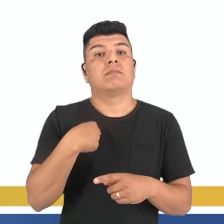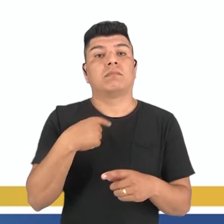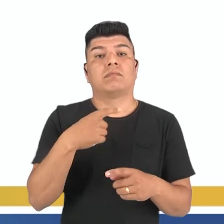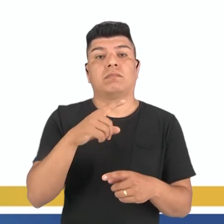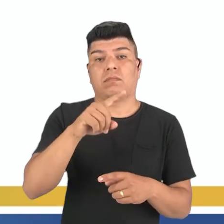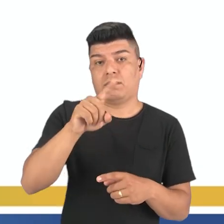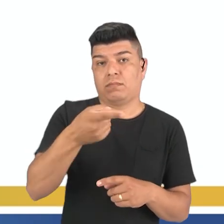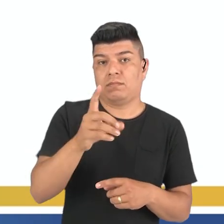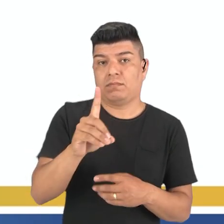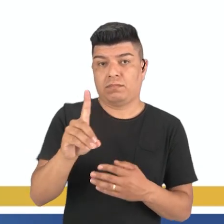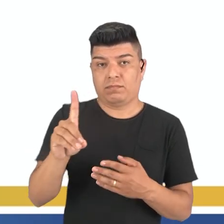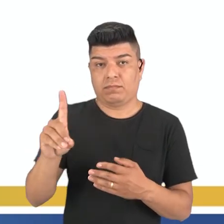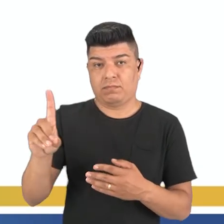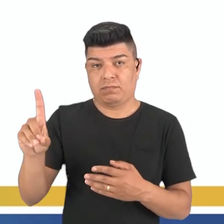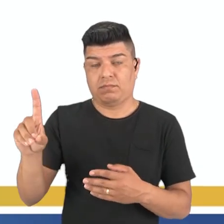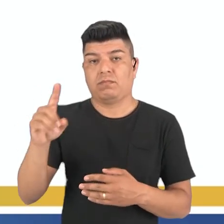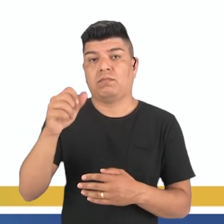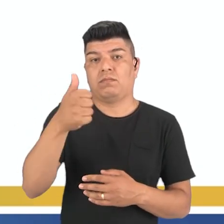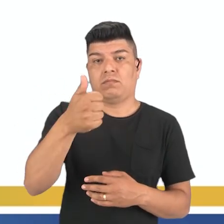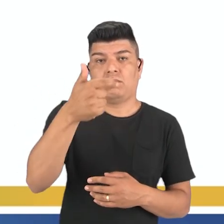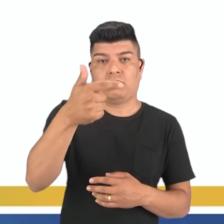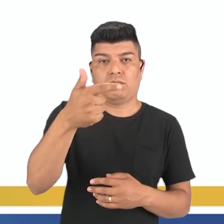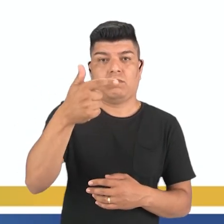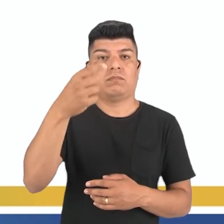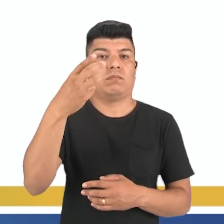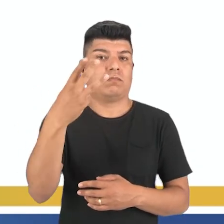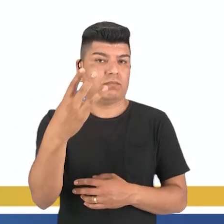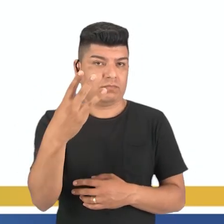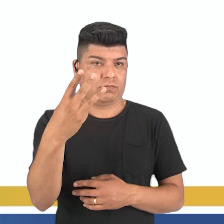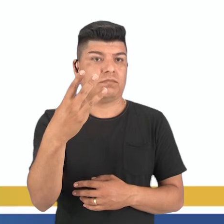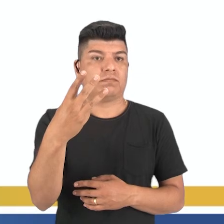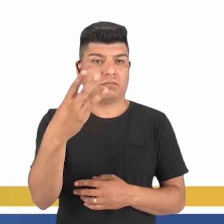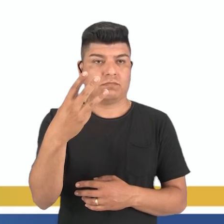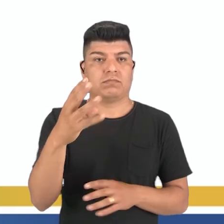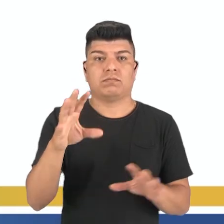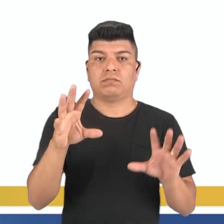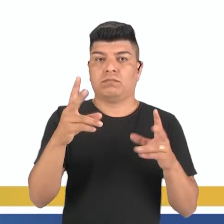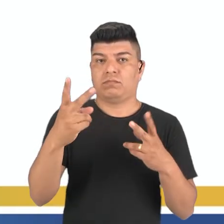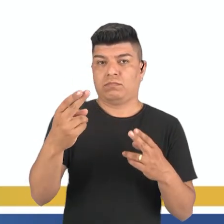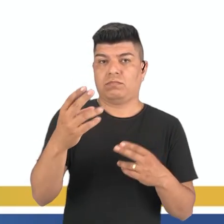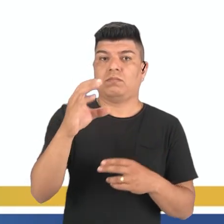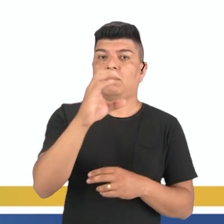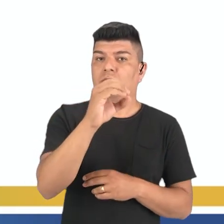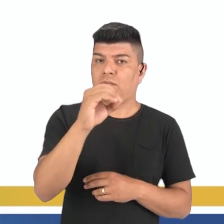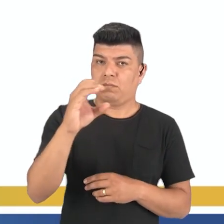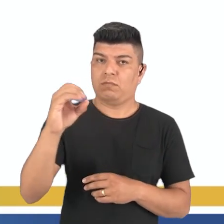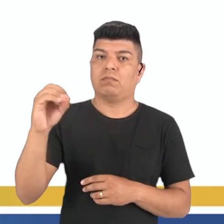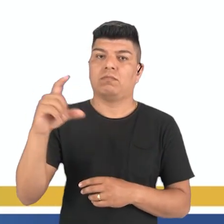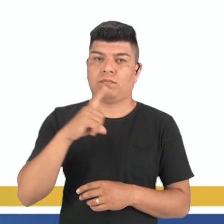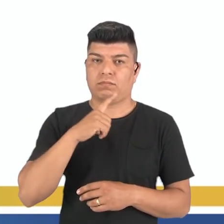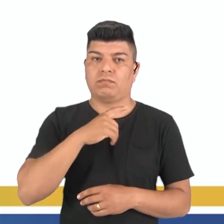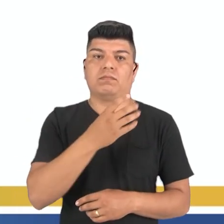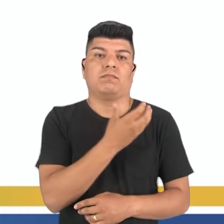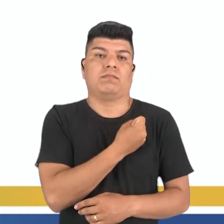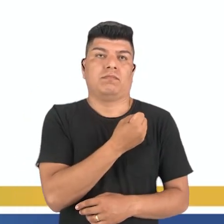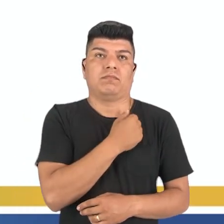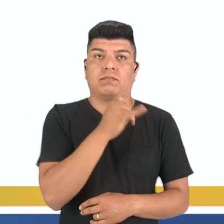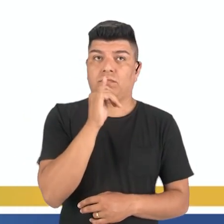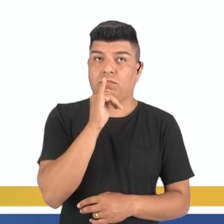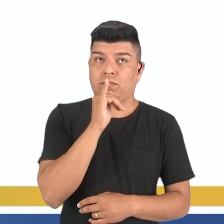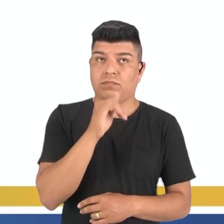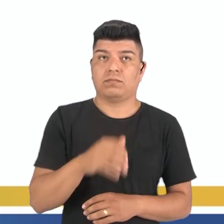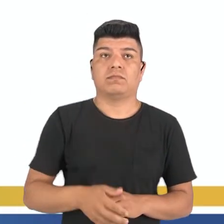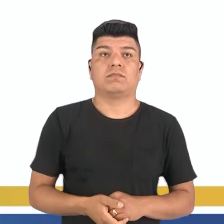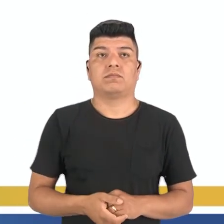para a direita, 1, 2, 3 casas decimais, de acordo com os zeros desse número. Então, por exemplo, aqui,